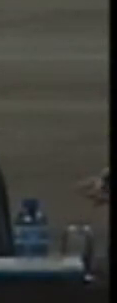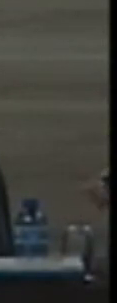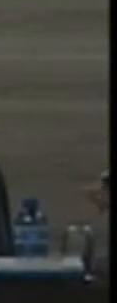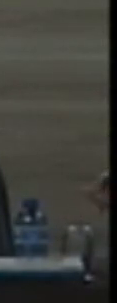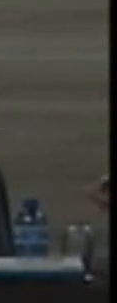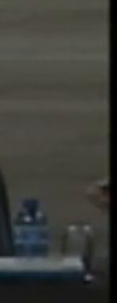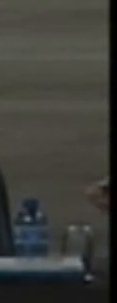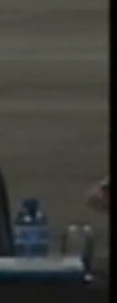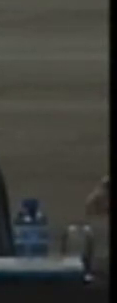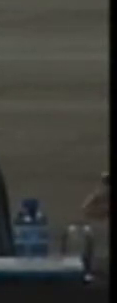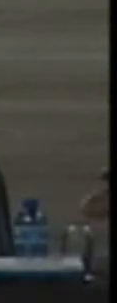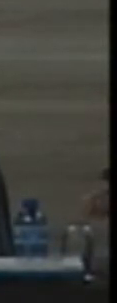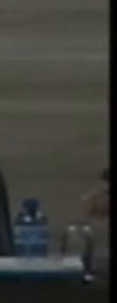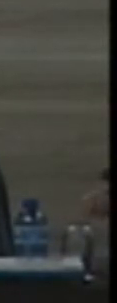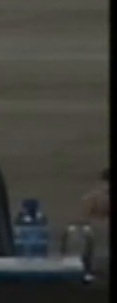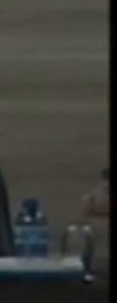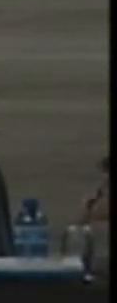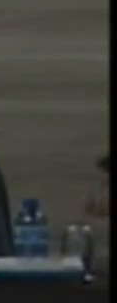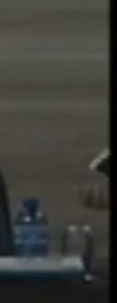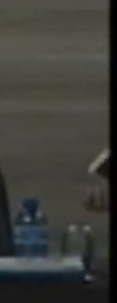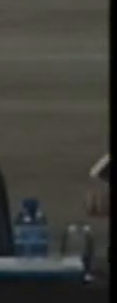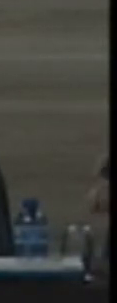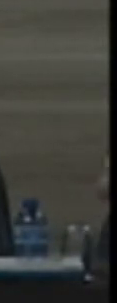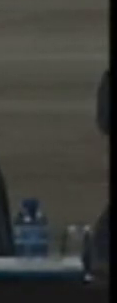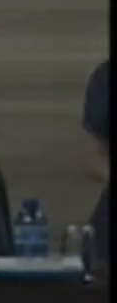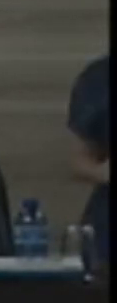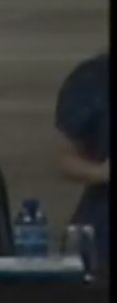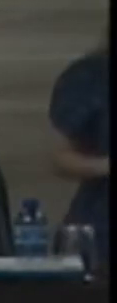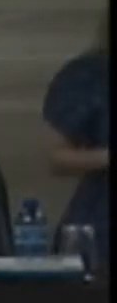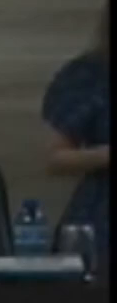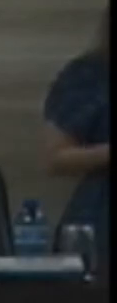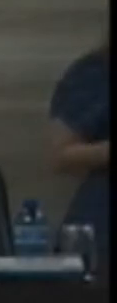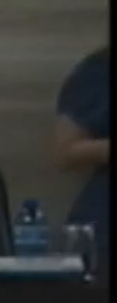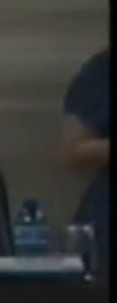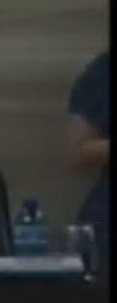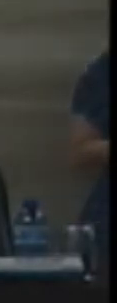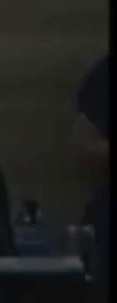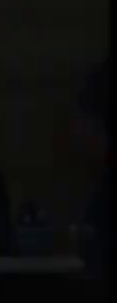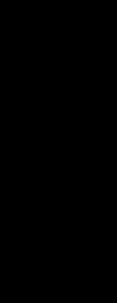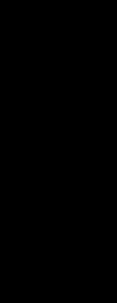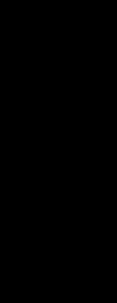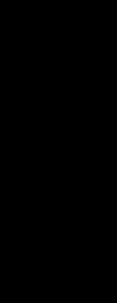título de cidadão limeirense, a senhora Celina Calide dos Santos.